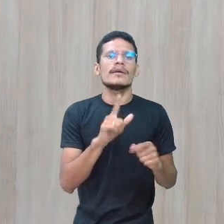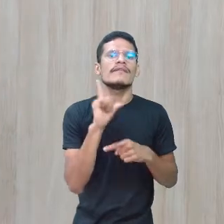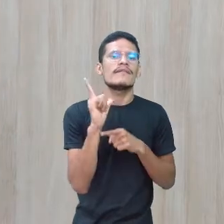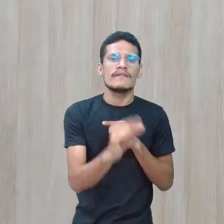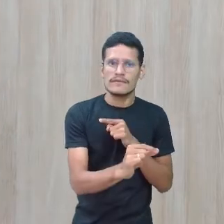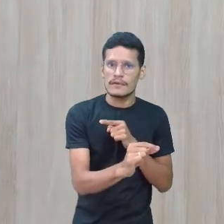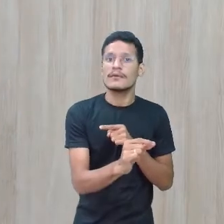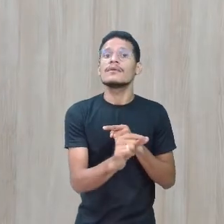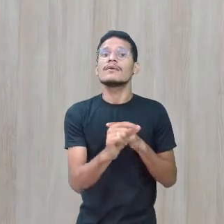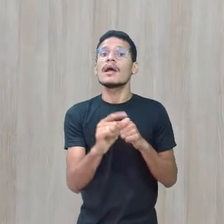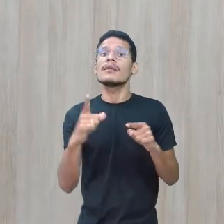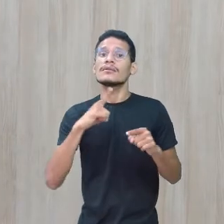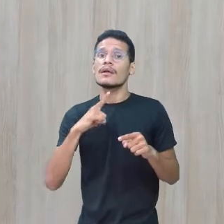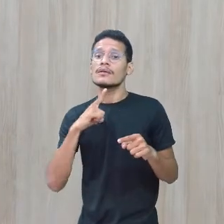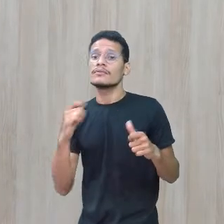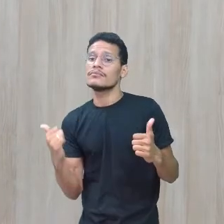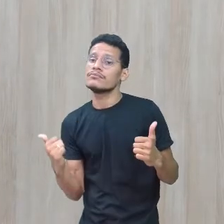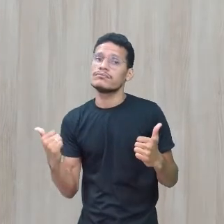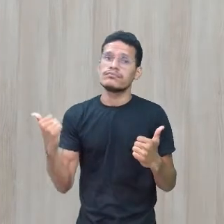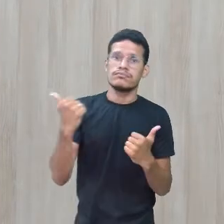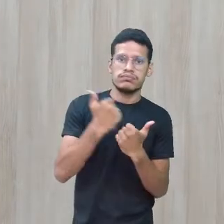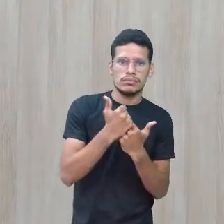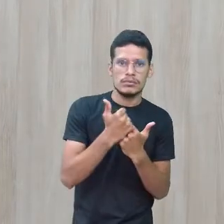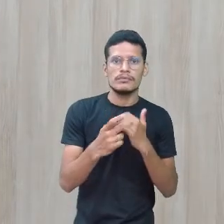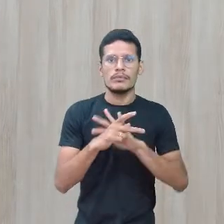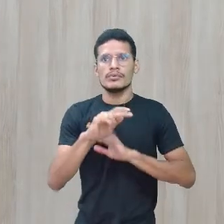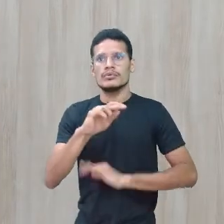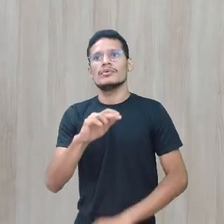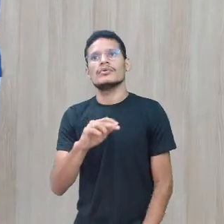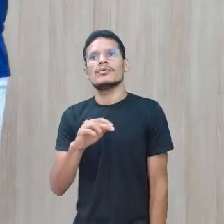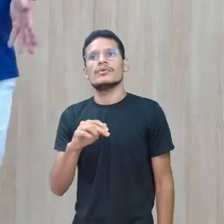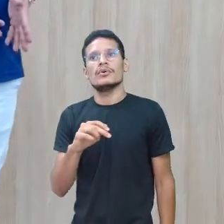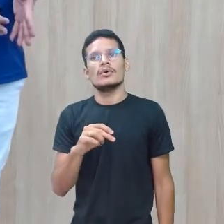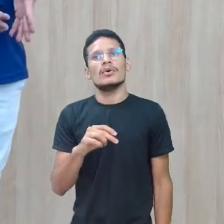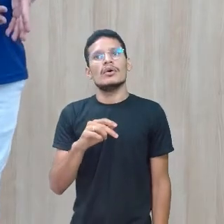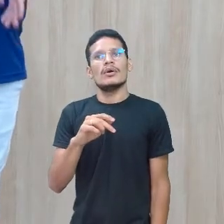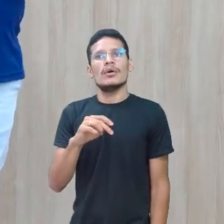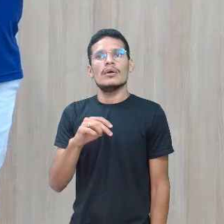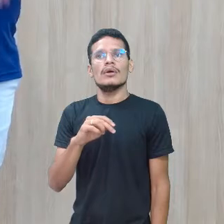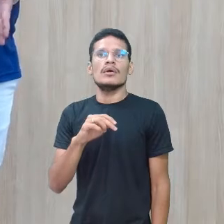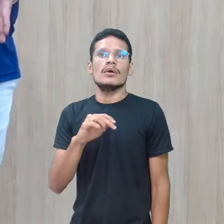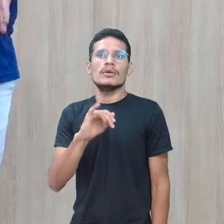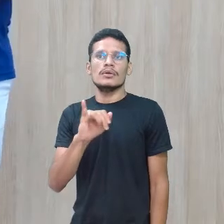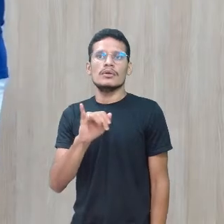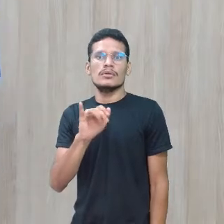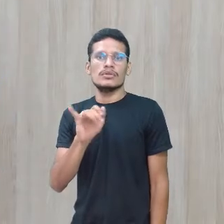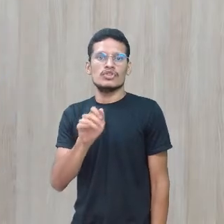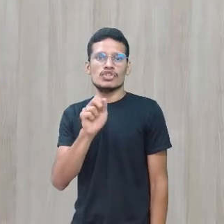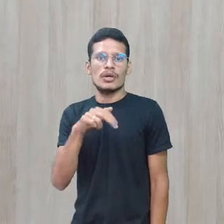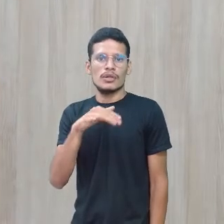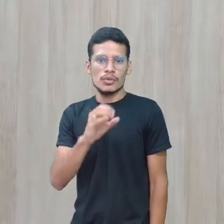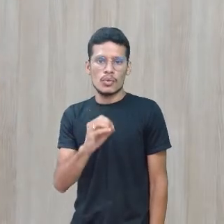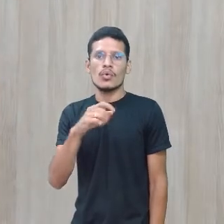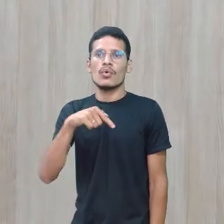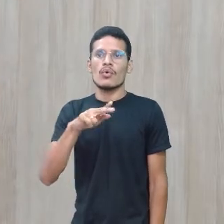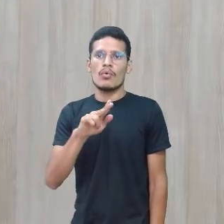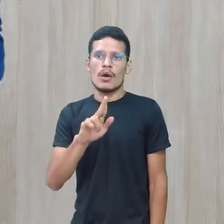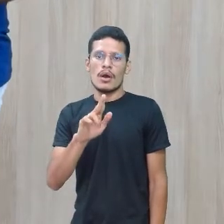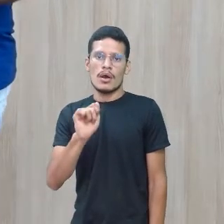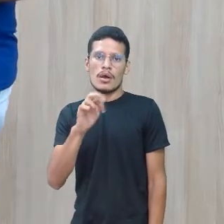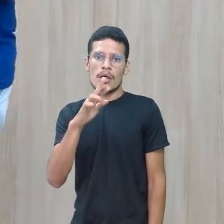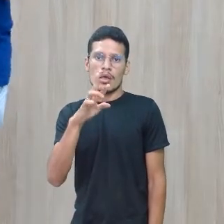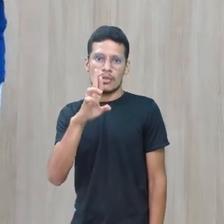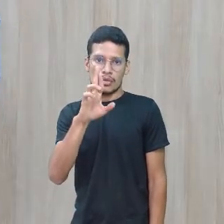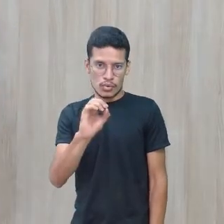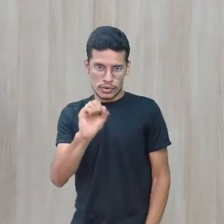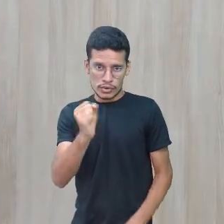a renúncia dele a gente tem a chegada de Jânio Quadros ao poder, né? A presidência no Brasil. Só que